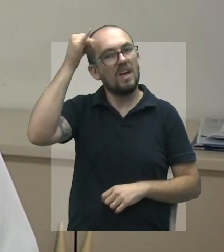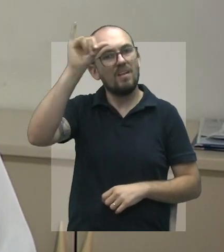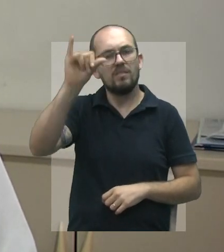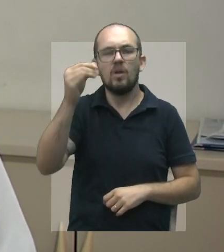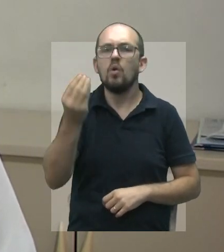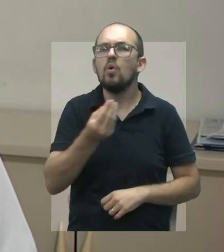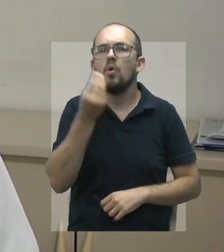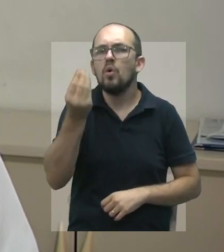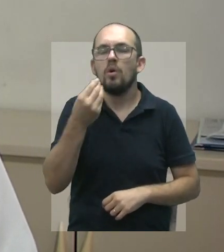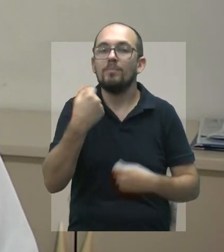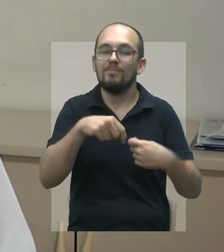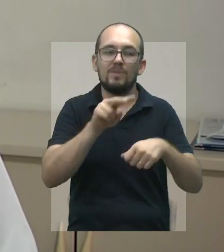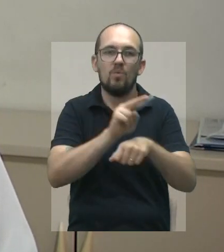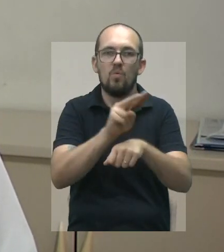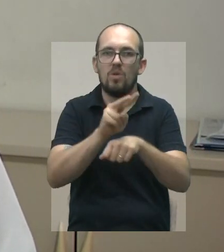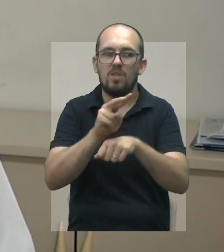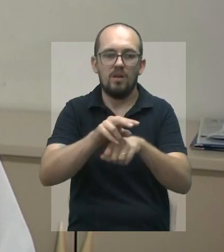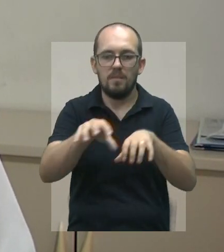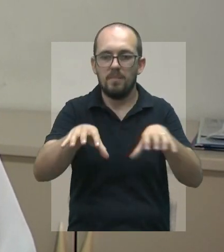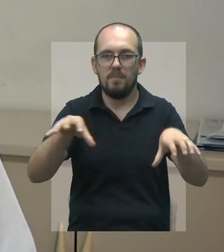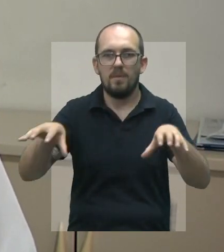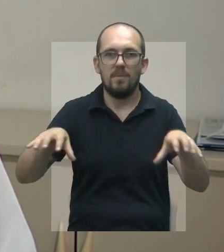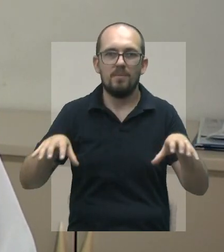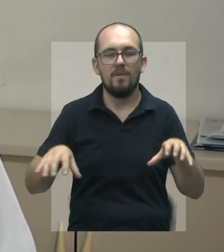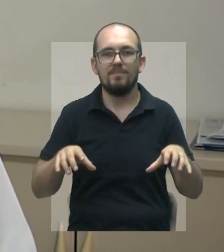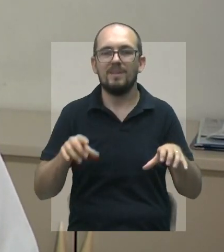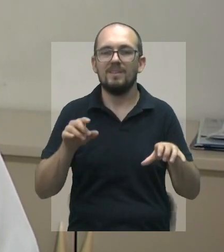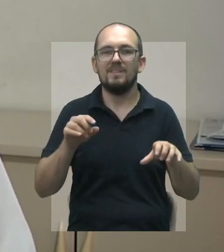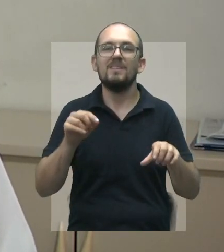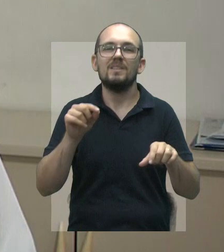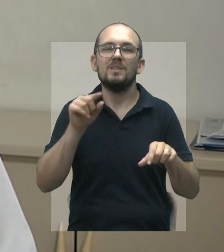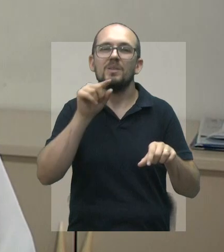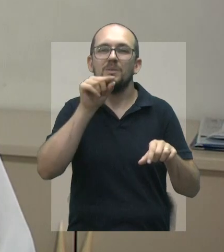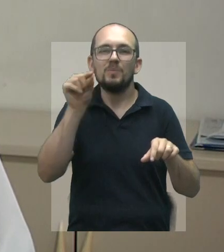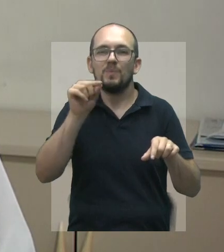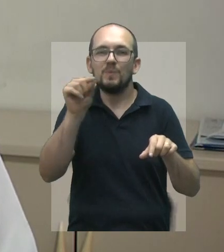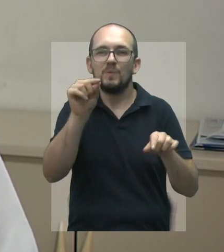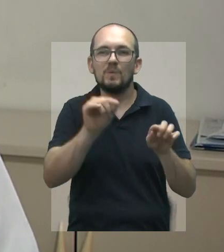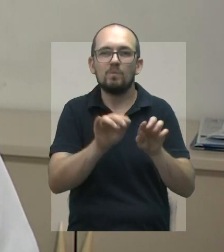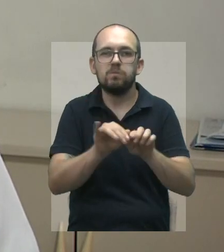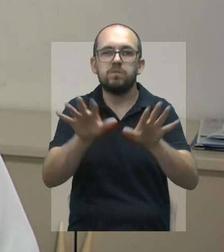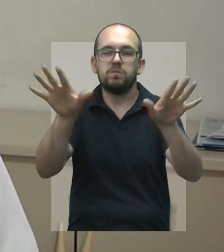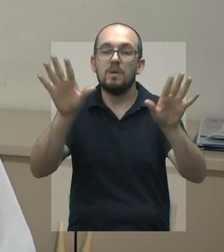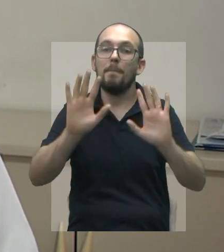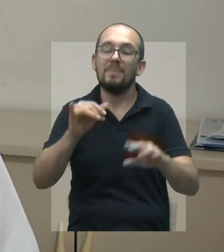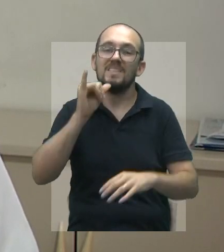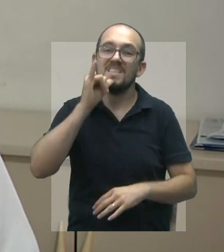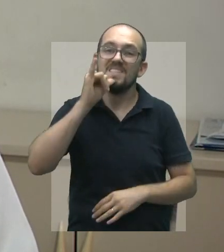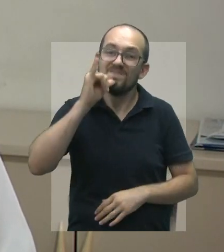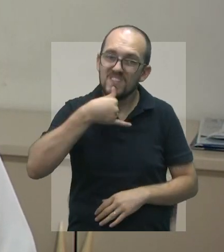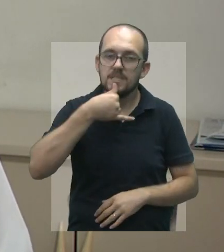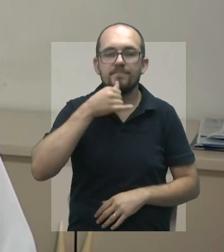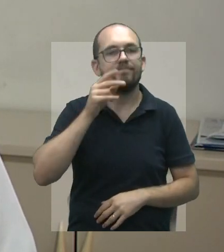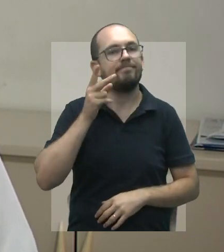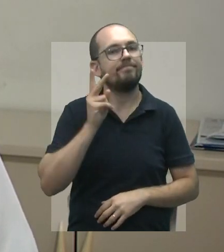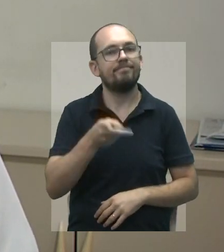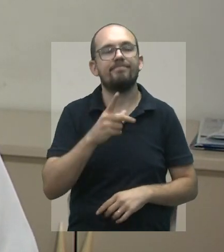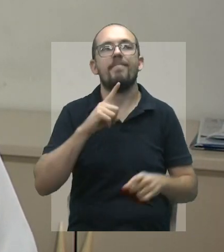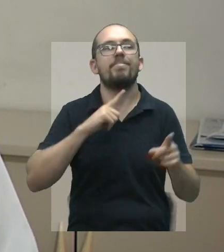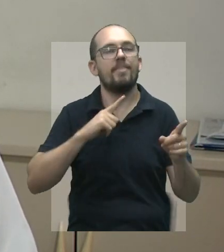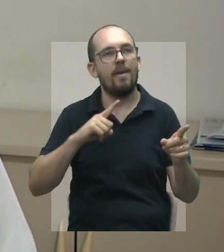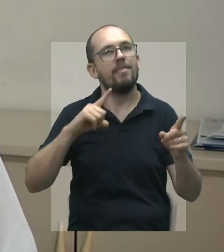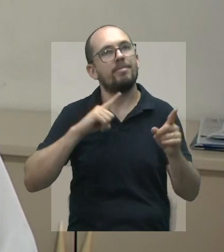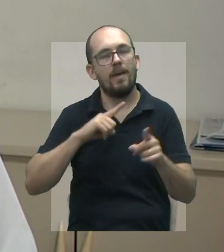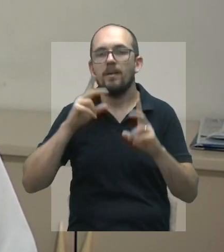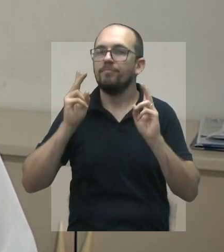os cuidados, né, com a proliferação do mosquito, mas infelizmente todos os anos nós também temos